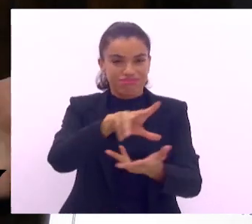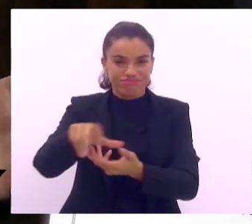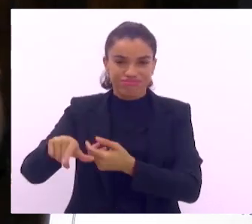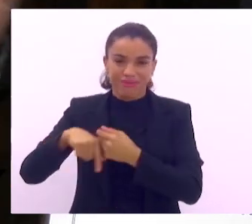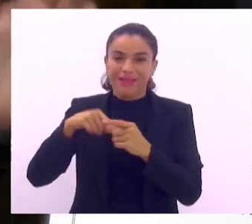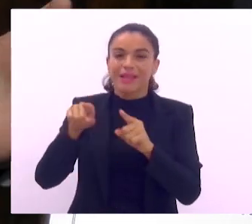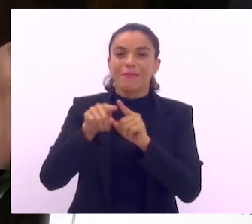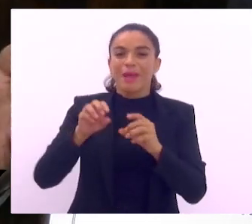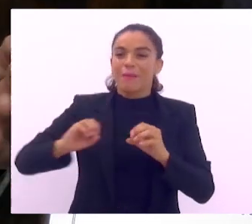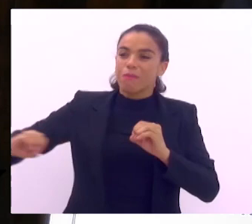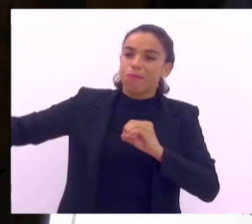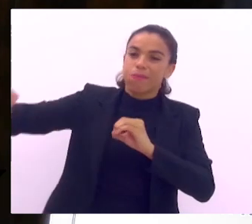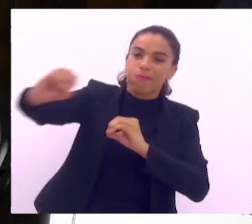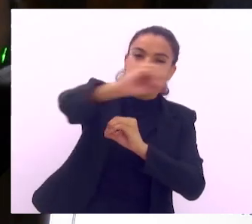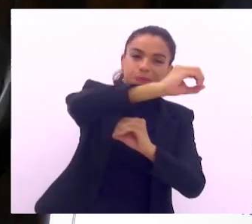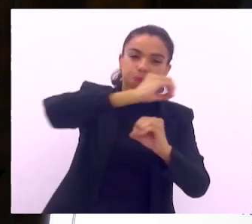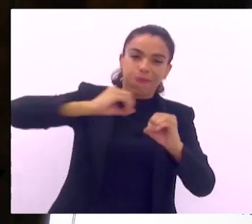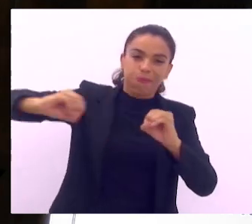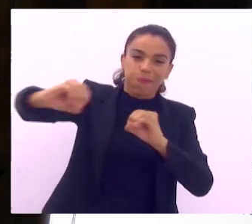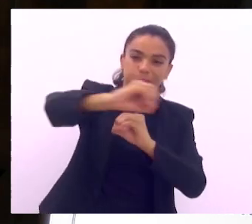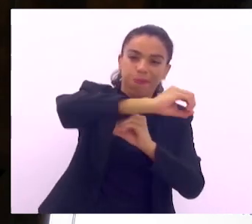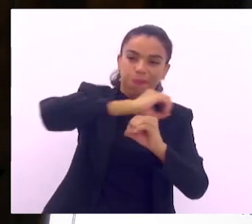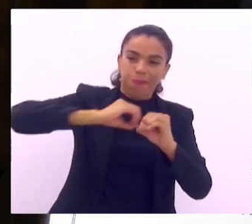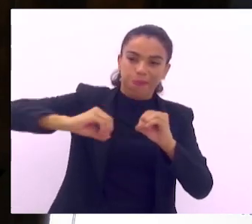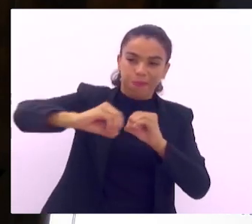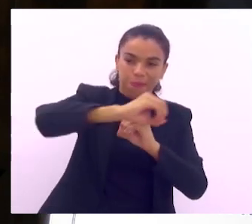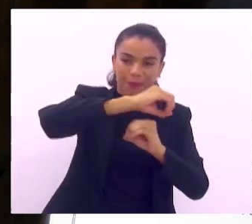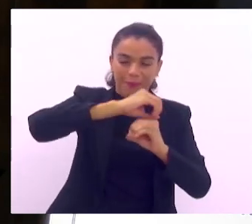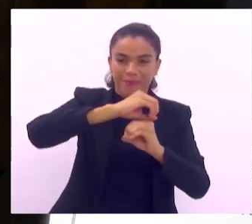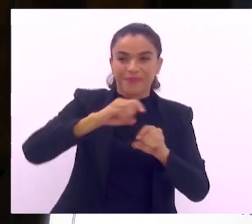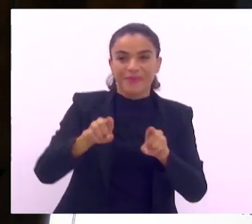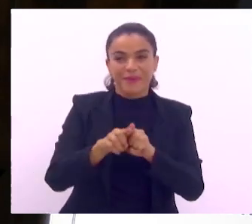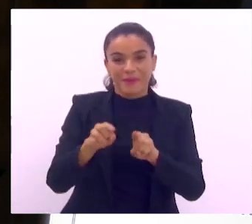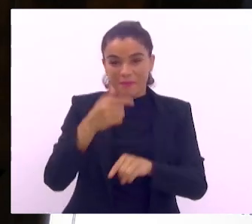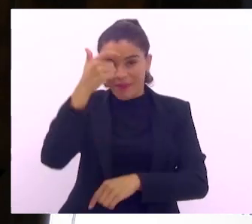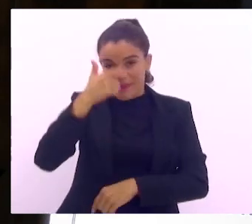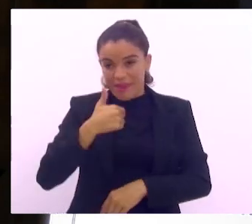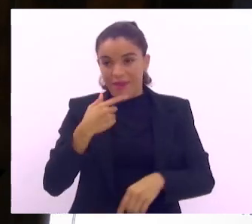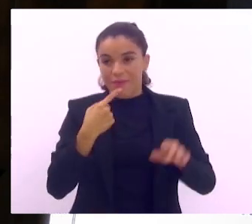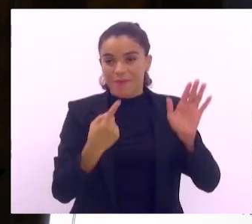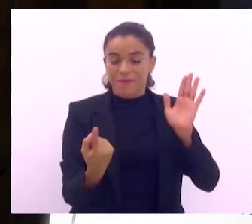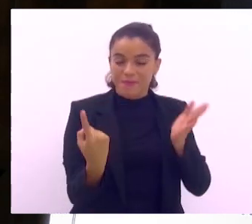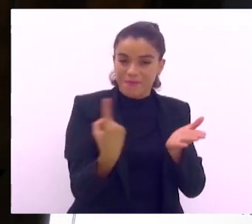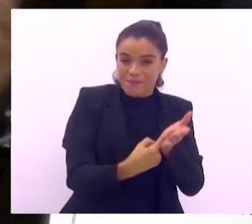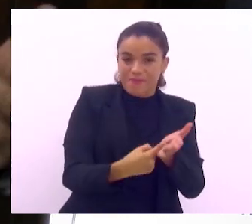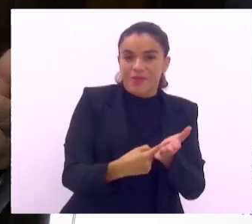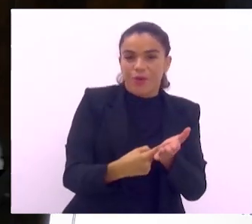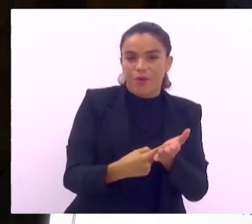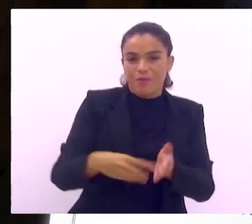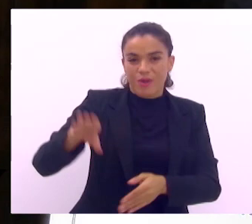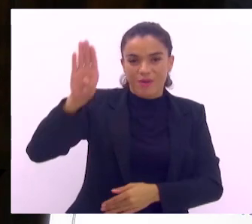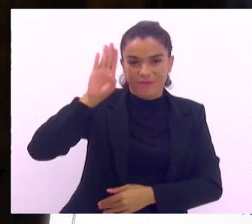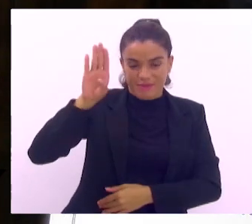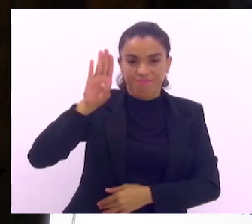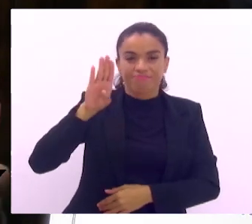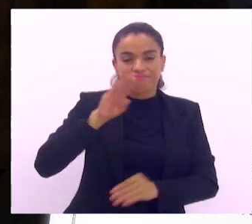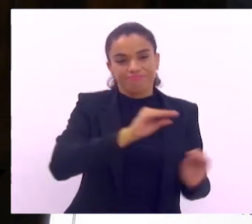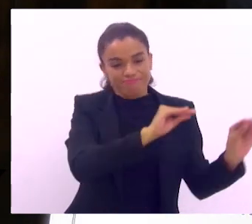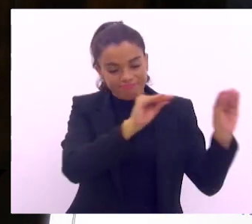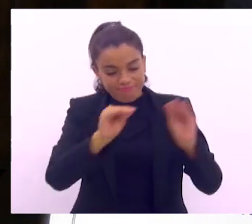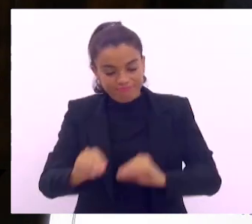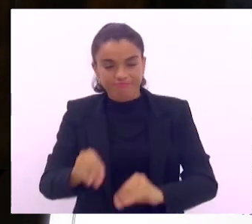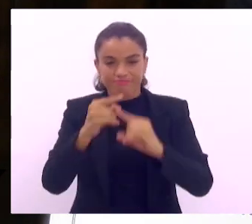interplanetários, se puder, e eu me comprometo pessoalmente em trazer um